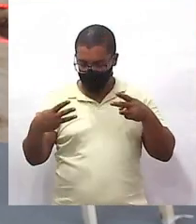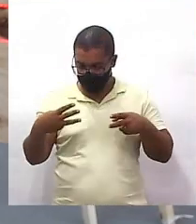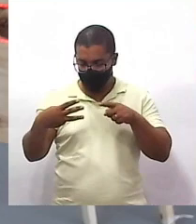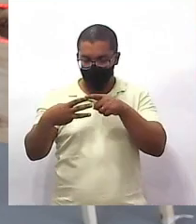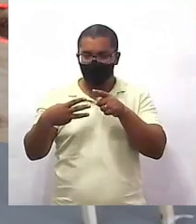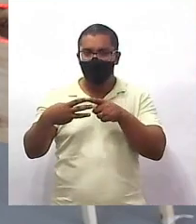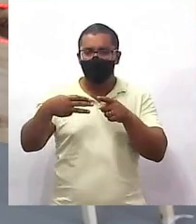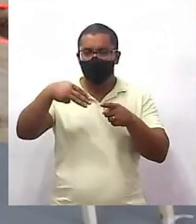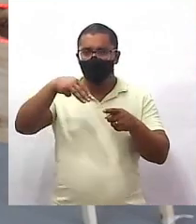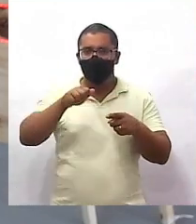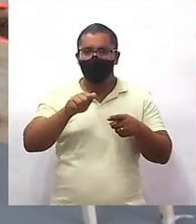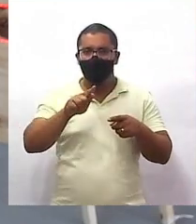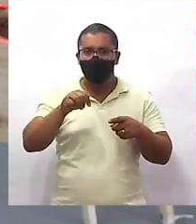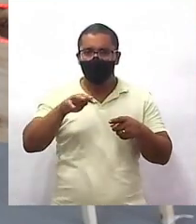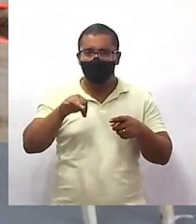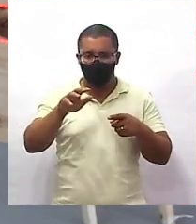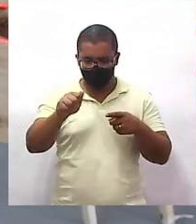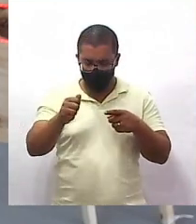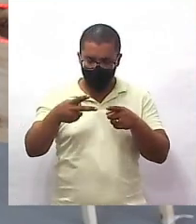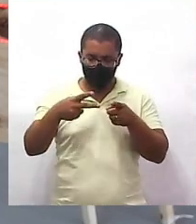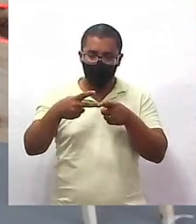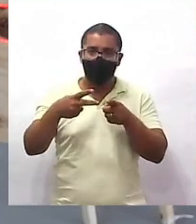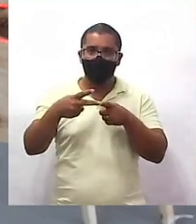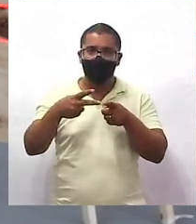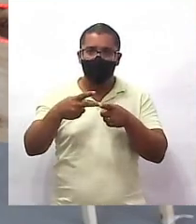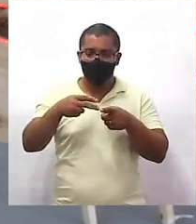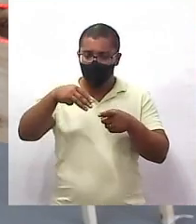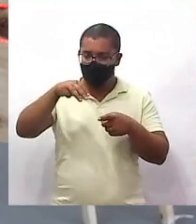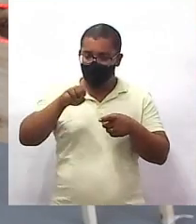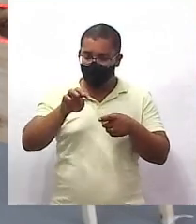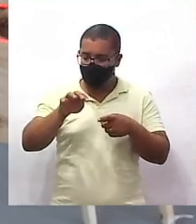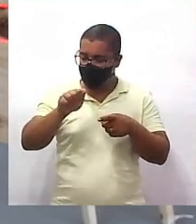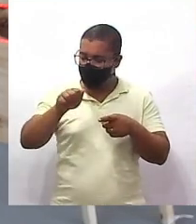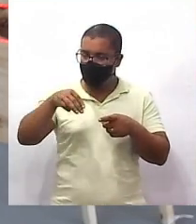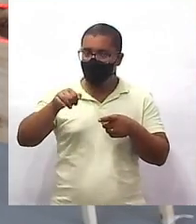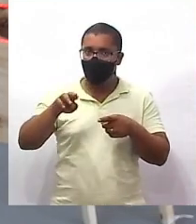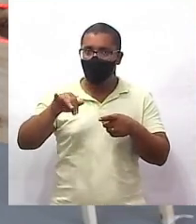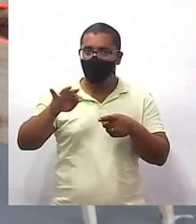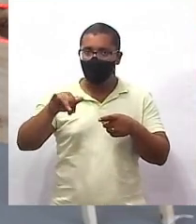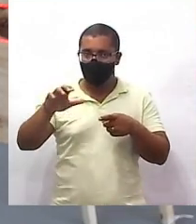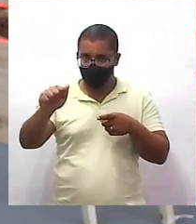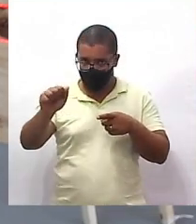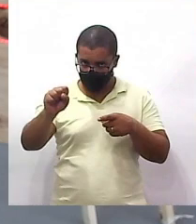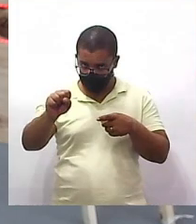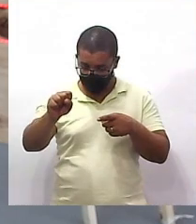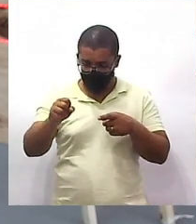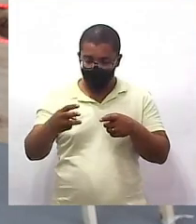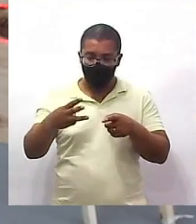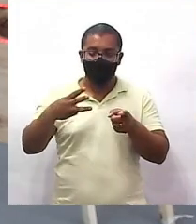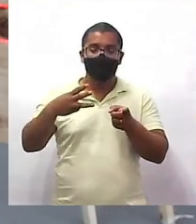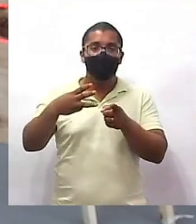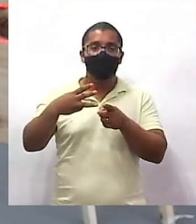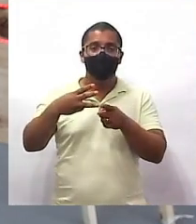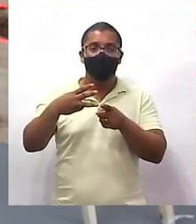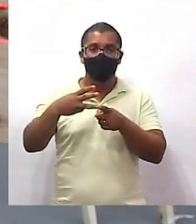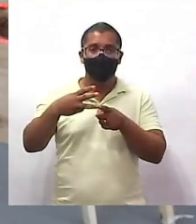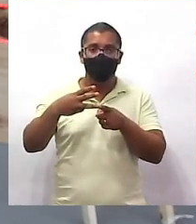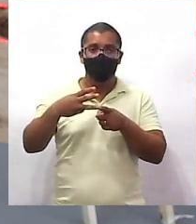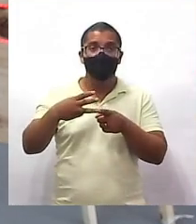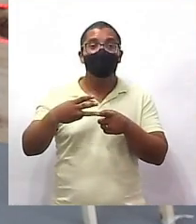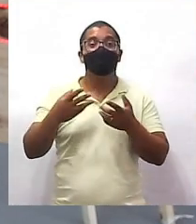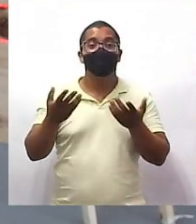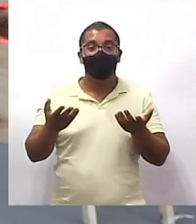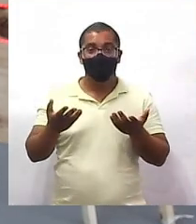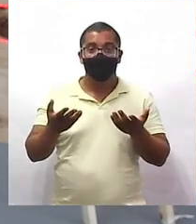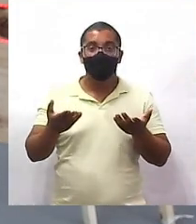rochas magmáticas, em rochas metamórficas, e hoje a